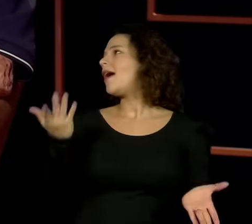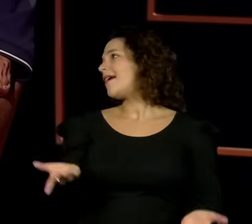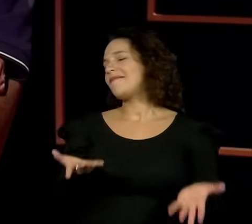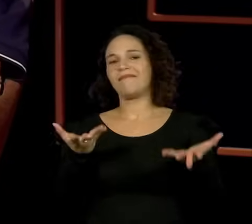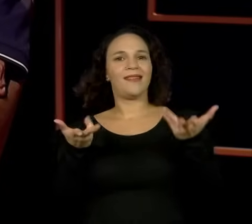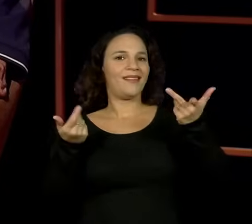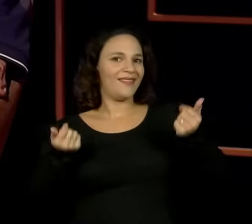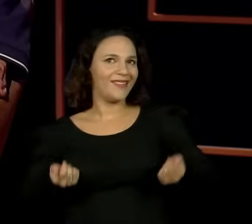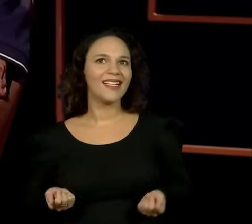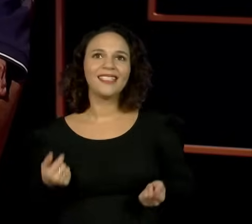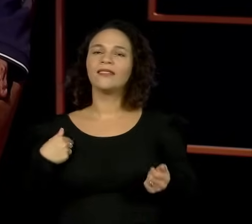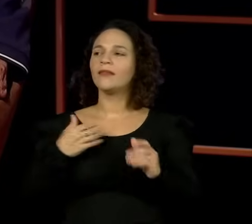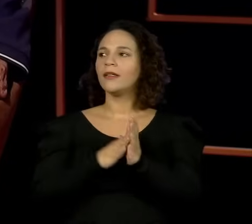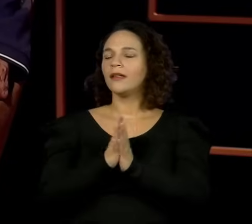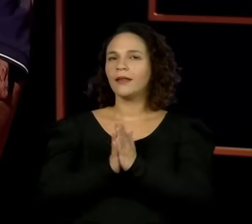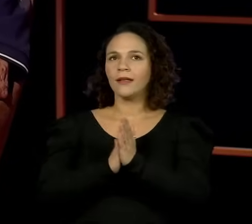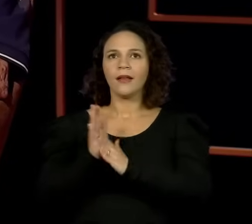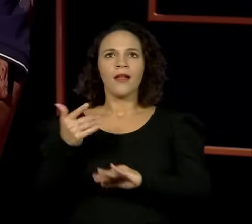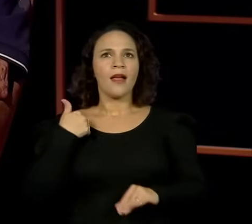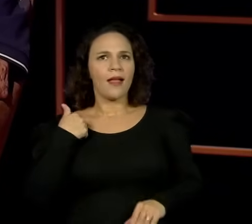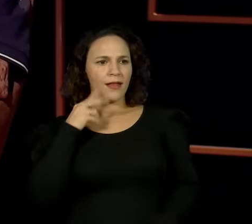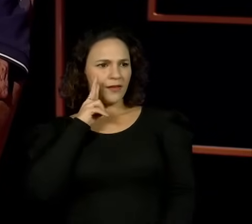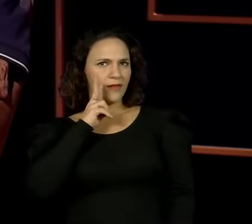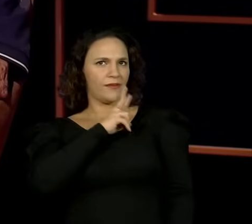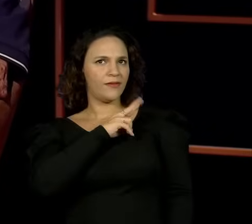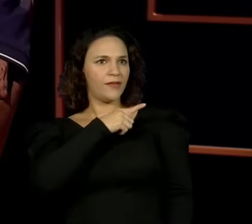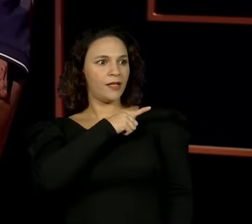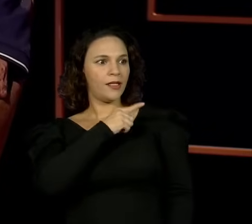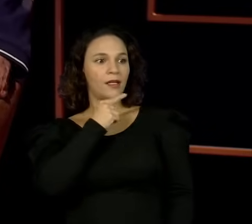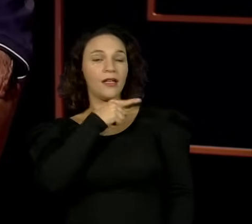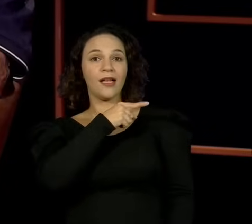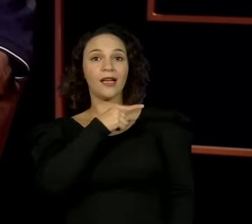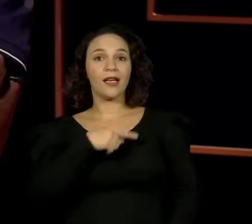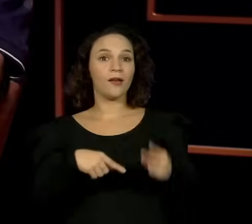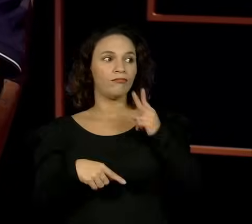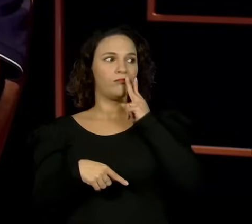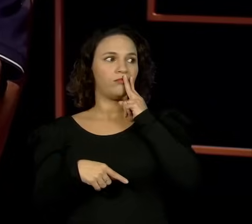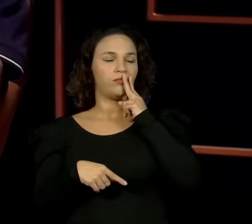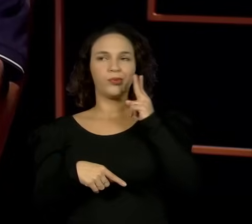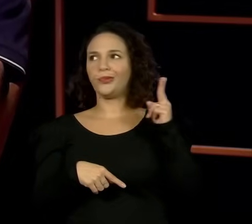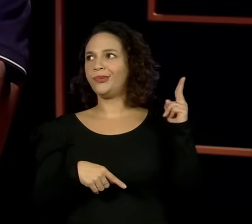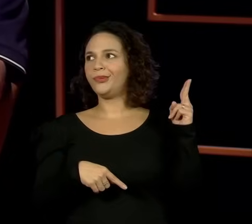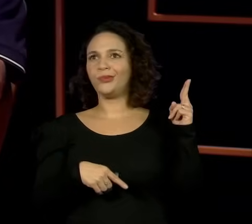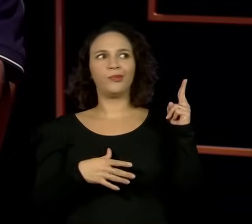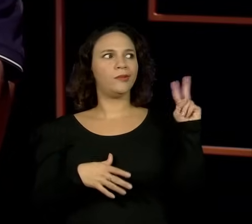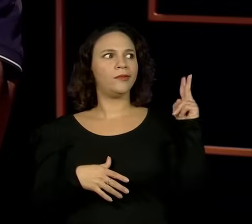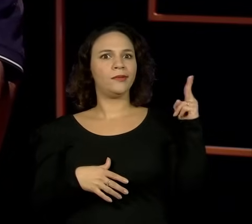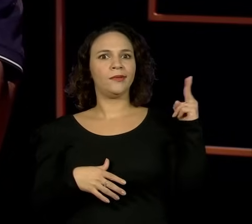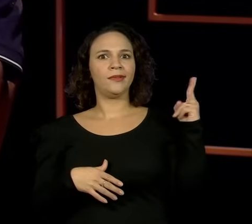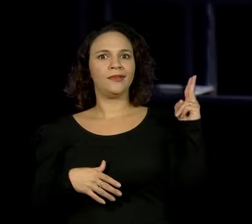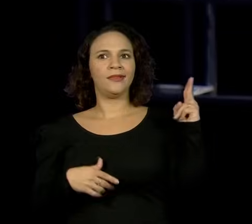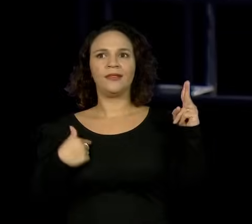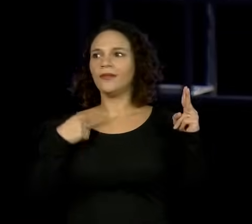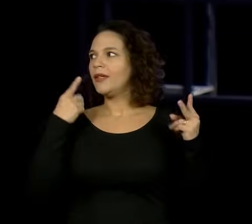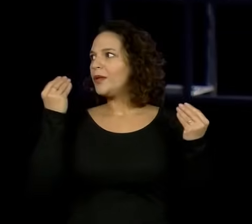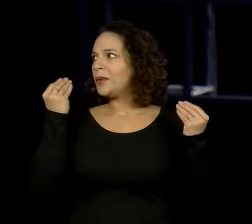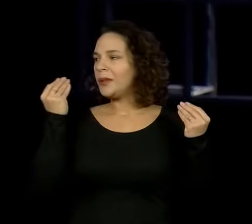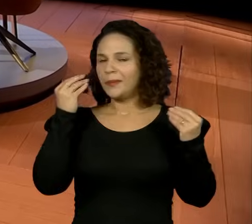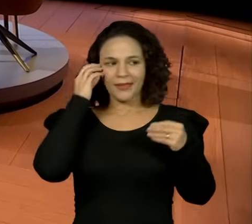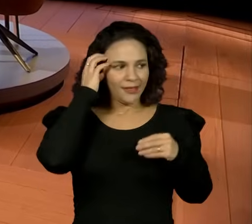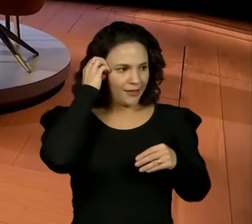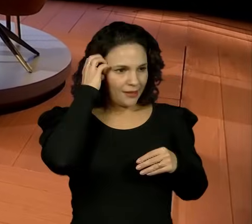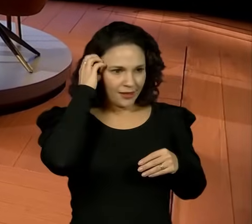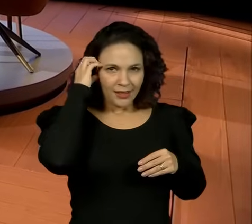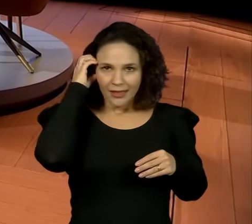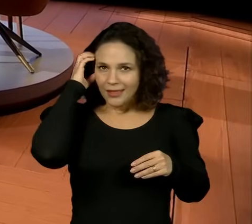maravilha! Ai, meu Deus. Aí eu olhava para a Arlete, ela tremia tanto com o cigarro. Falei, ai, meu Deus, agora vai ser um horror. Aí eu falei assim, aí,